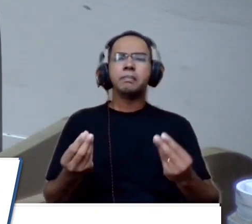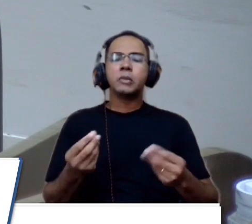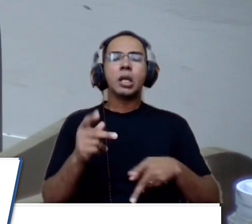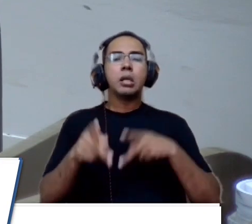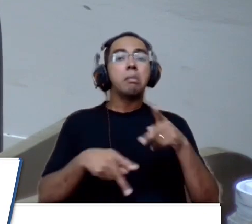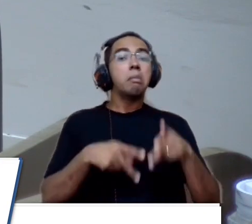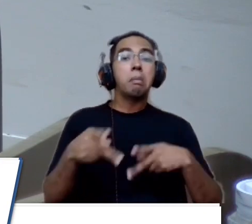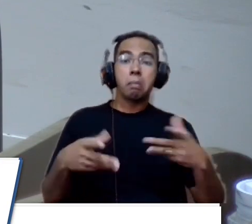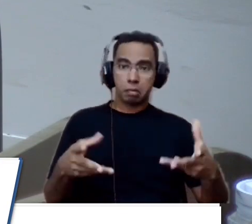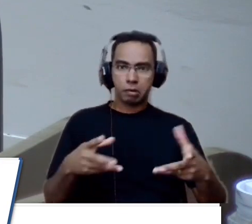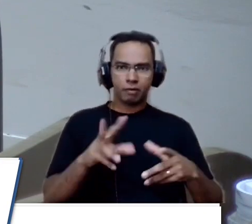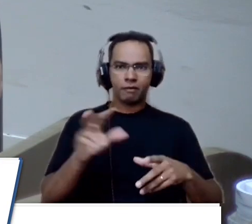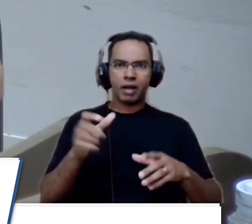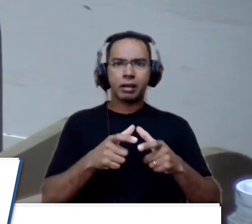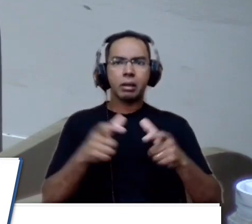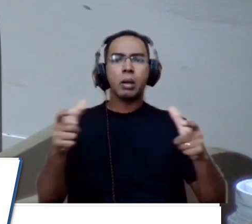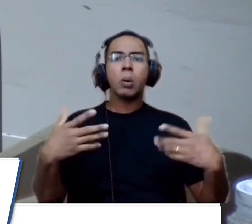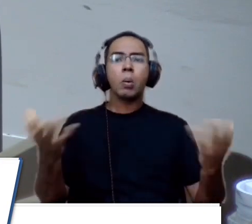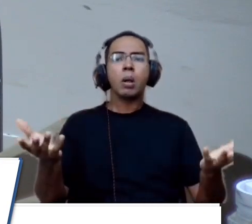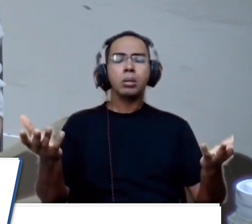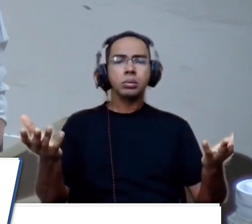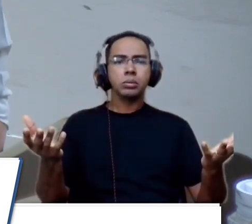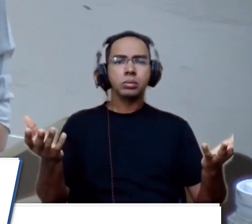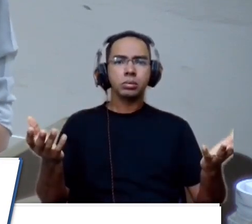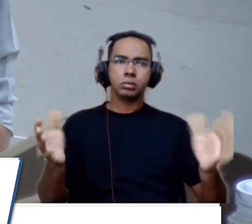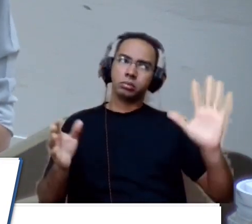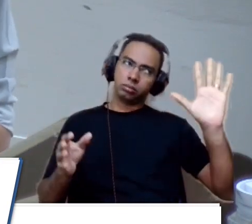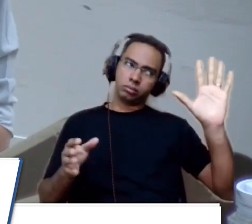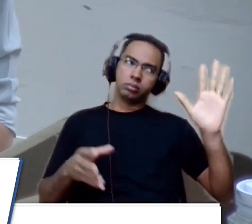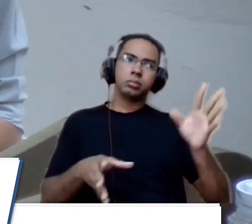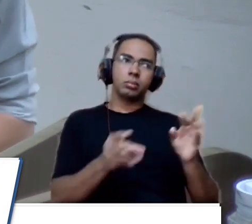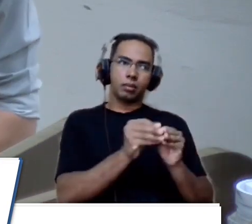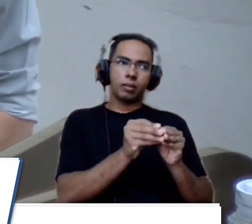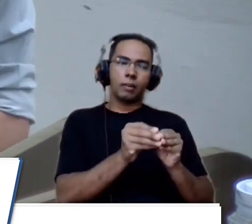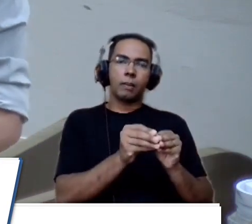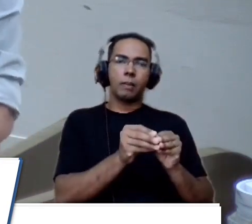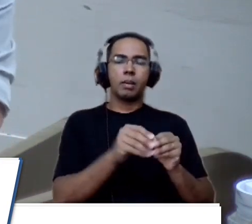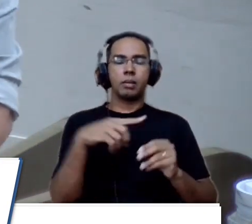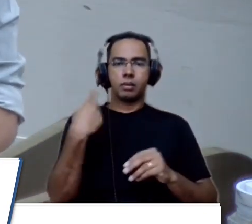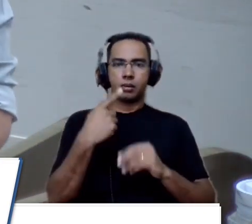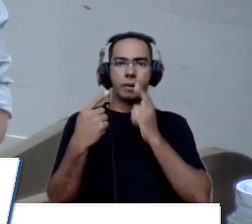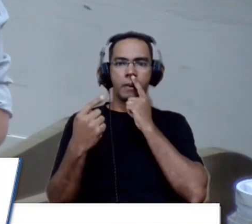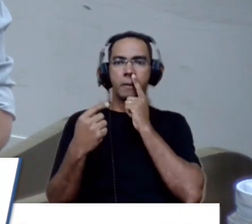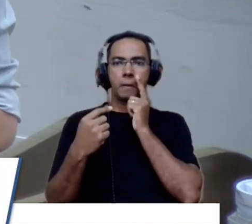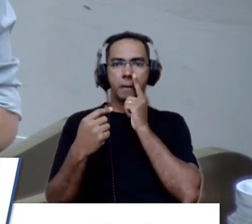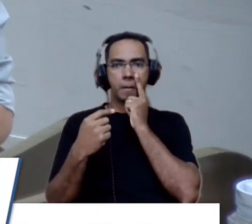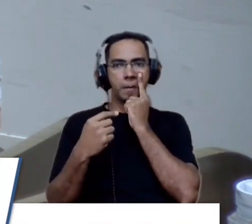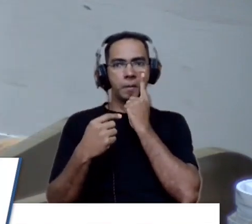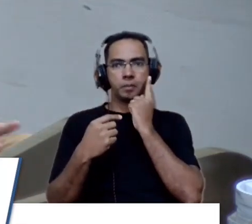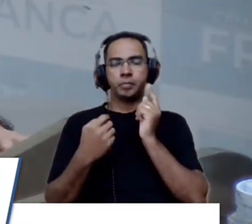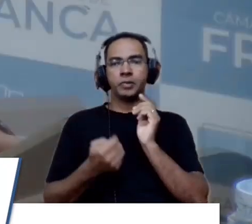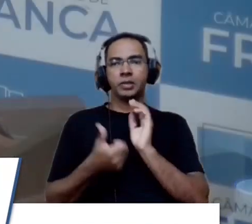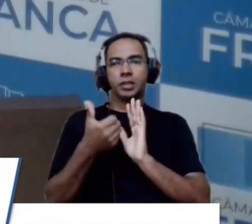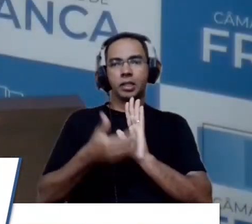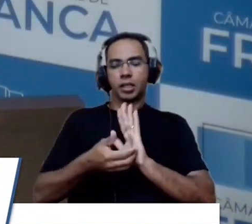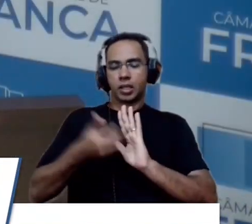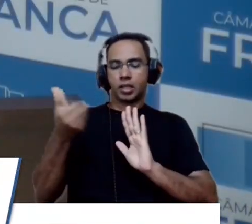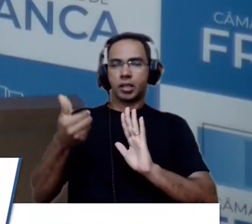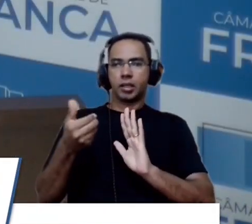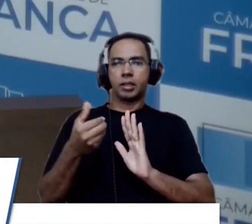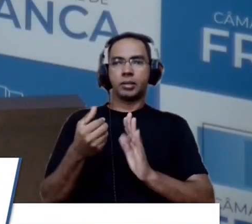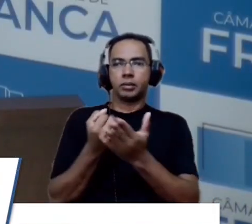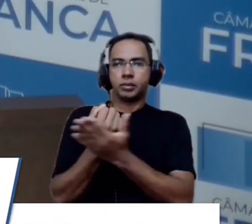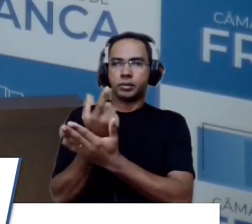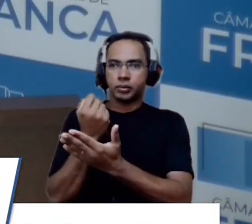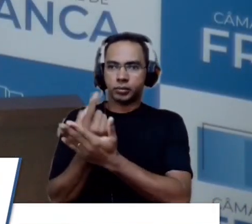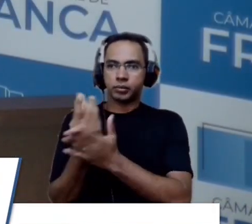ela cresce quanto? Então, só para falar, a gente tirar o tributo do consumo e